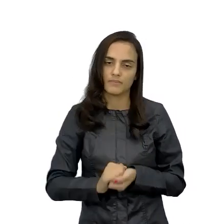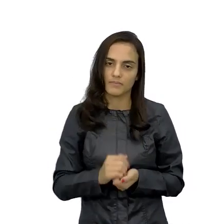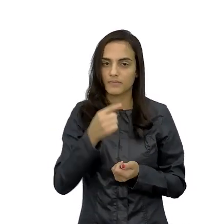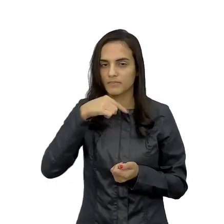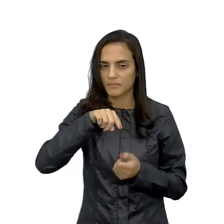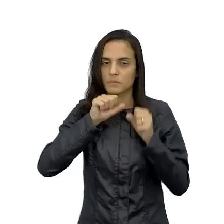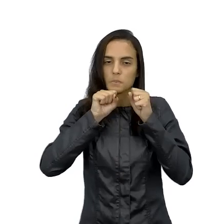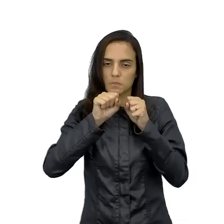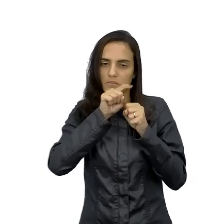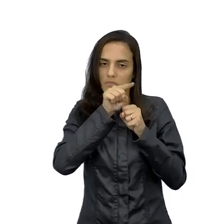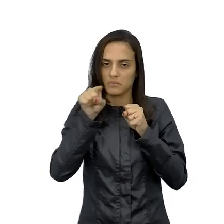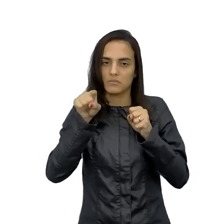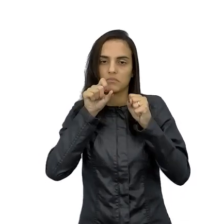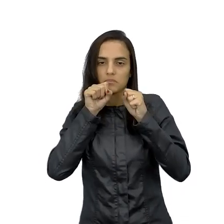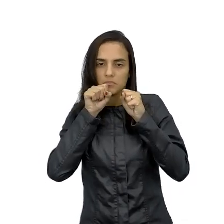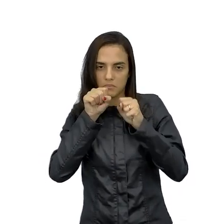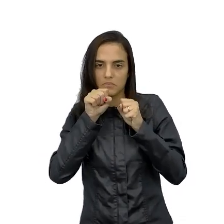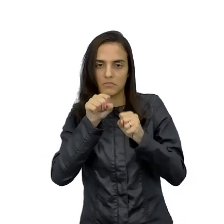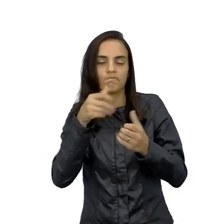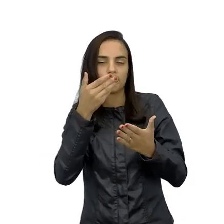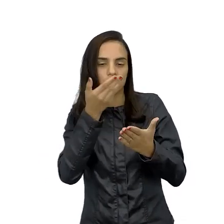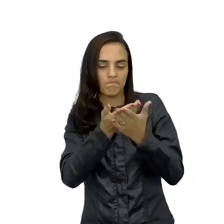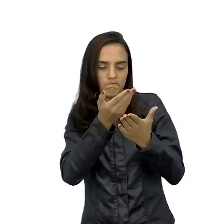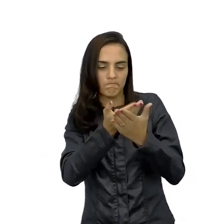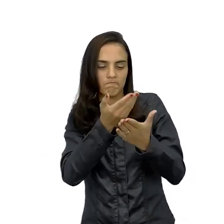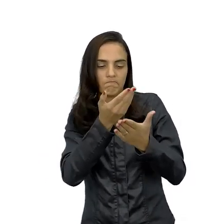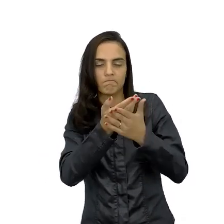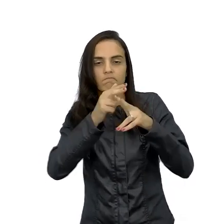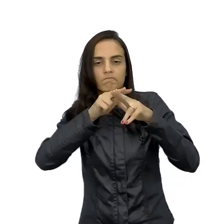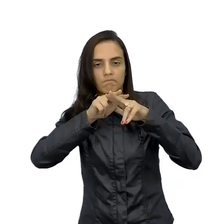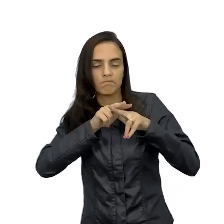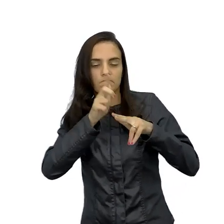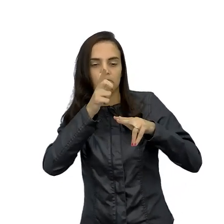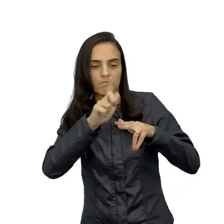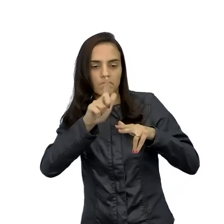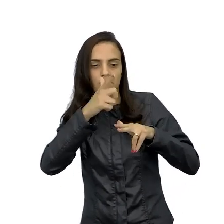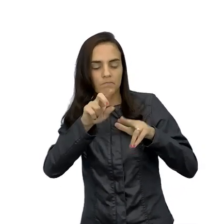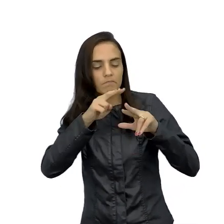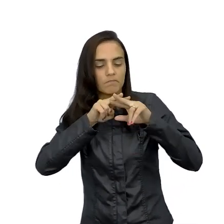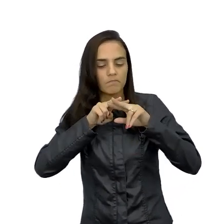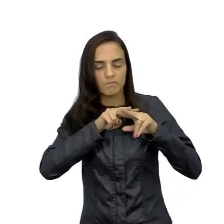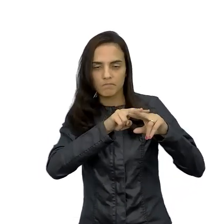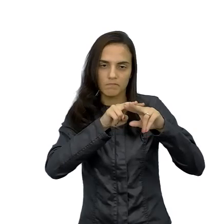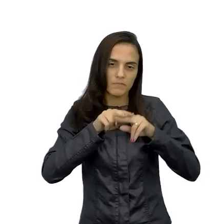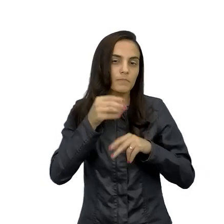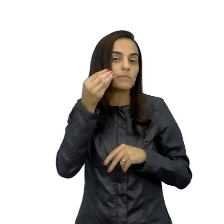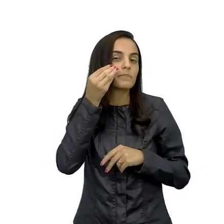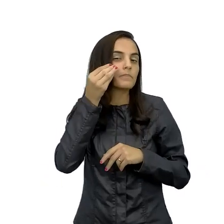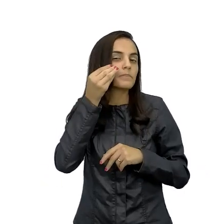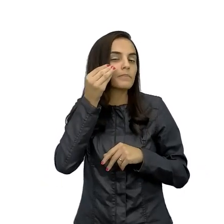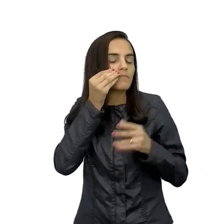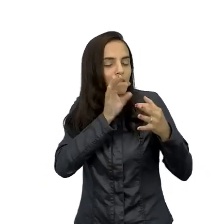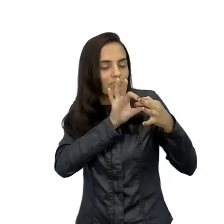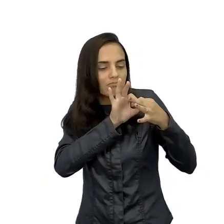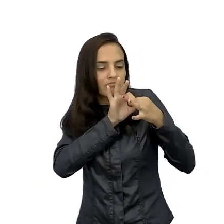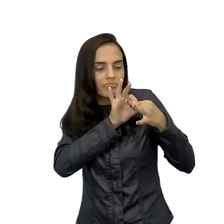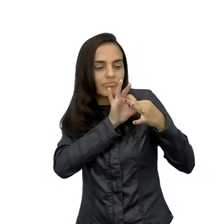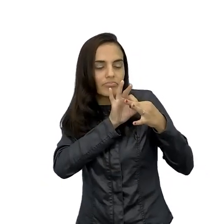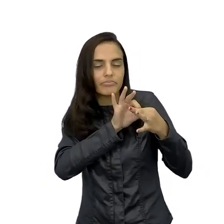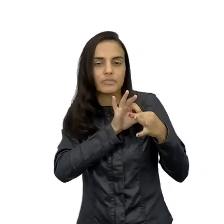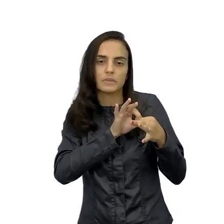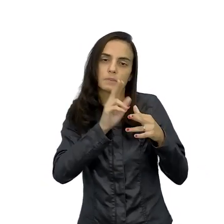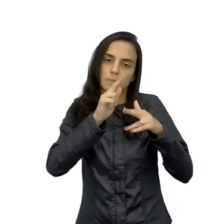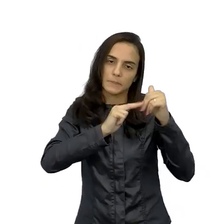que vocês possam aí estudar, revisitar e tentar estabelecer ali uma conexão entre